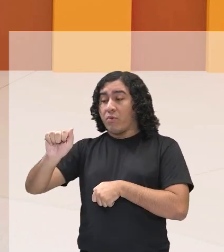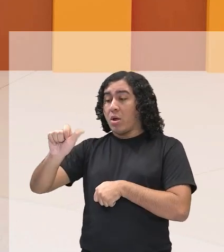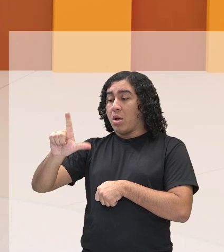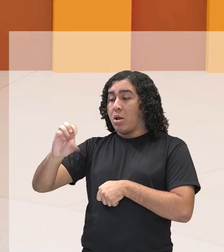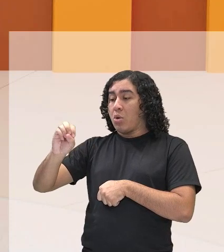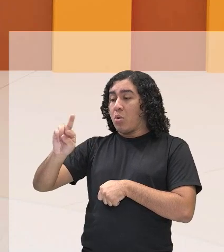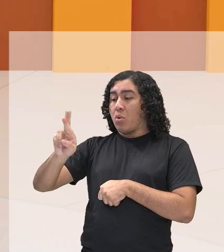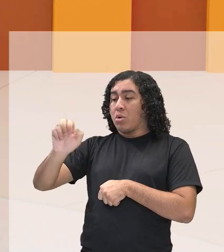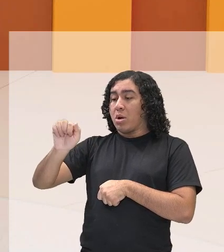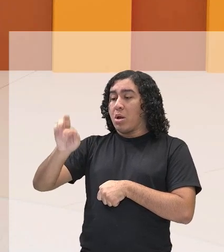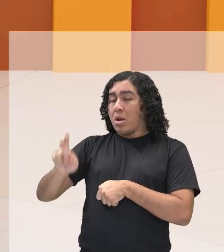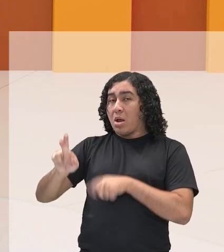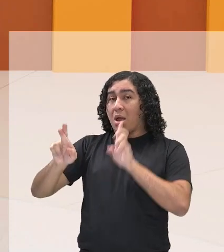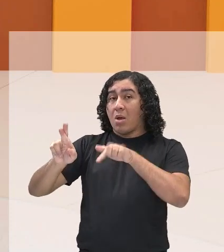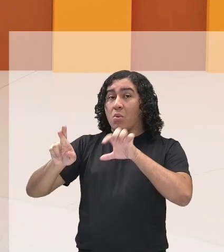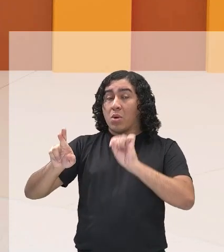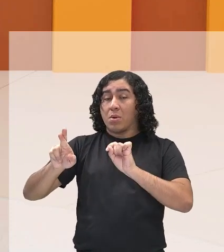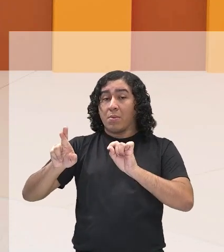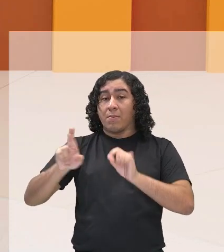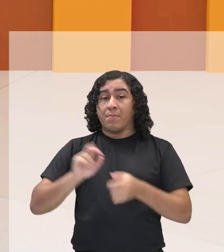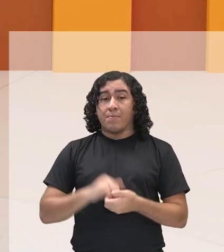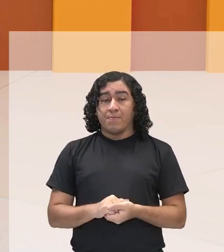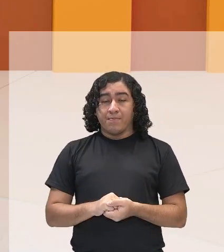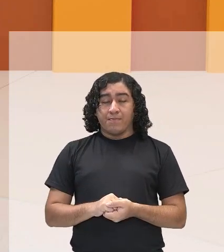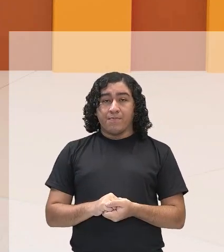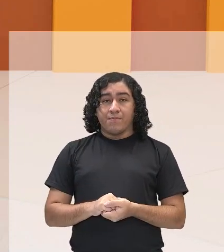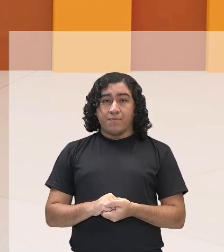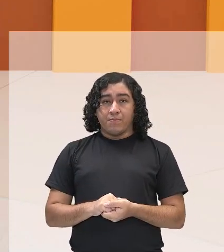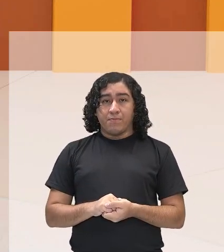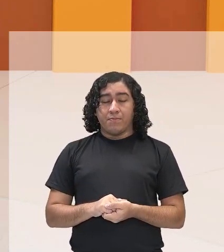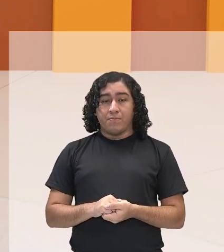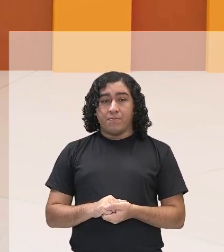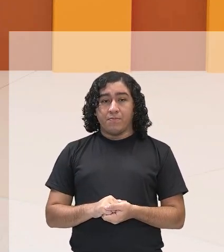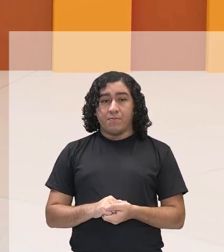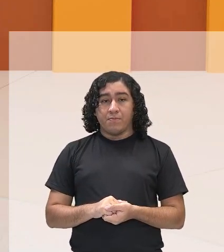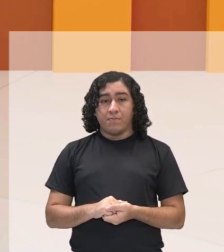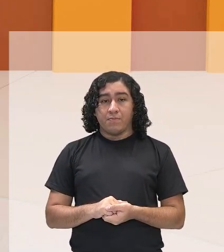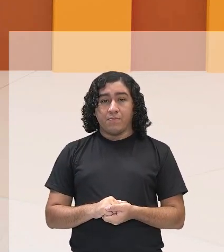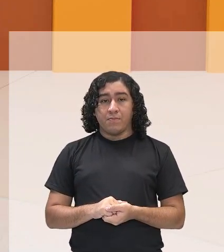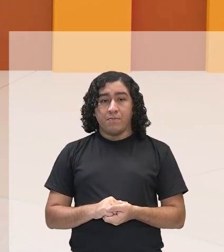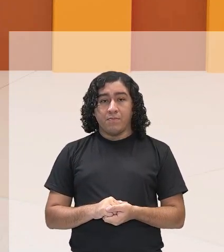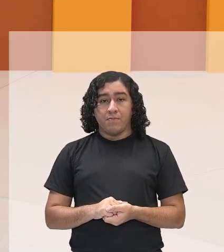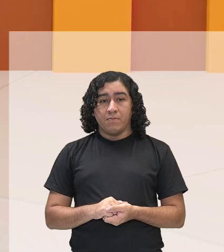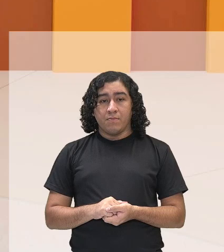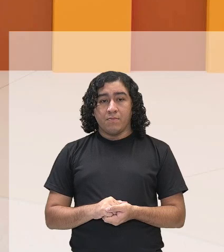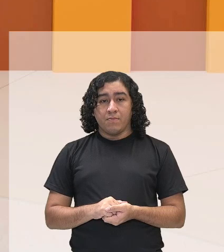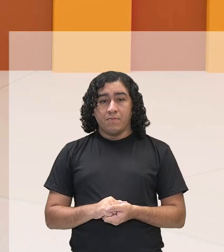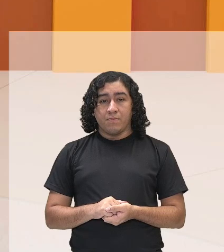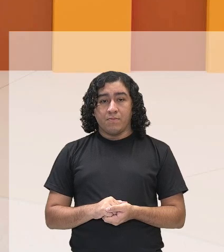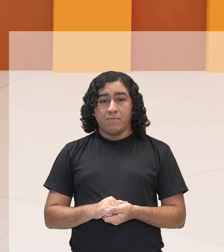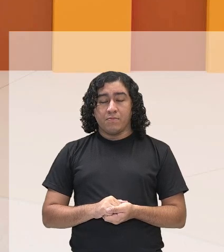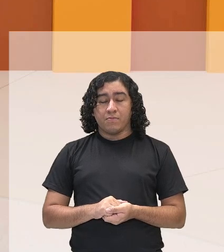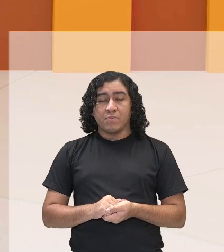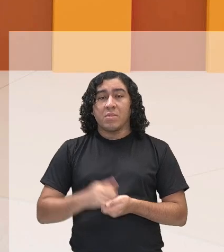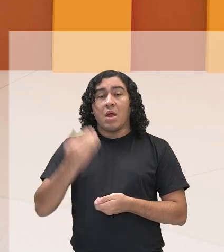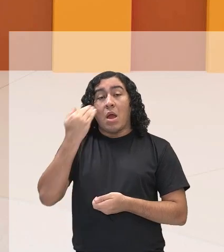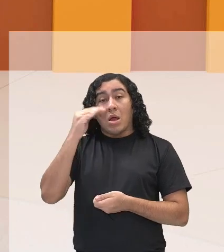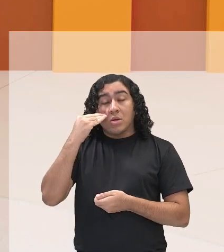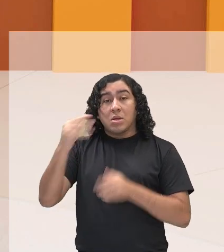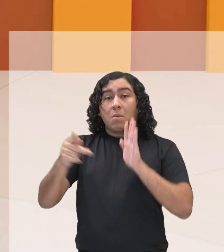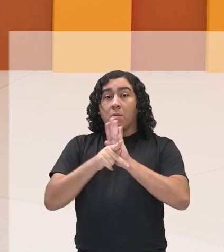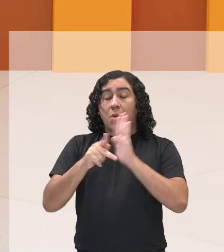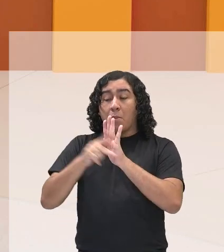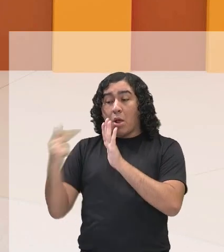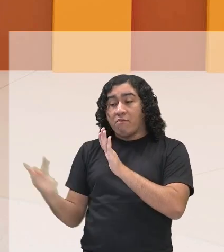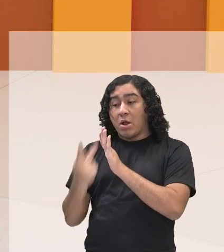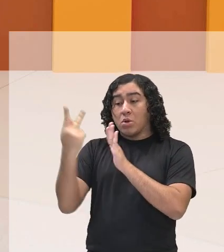é conferir valor. É conferir valor a algo ou a alguém. A